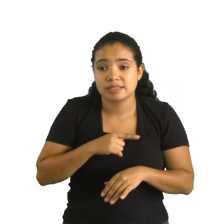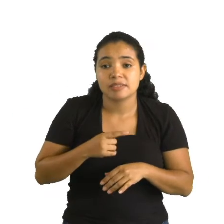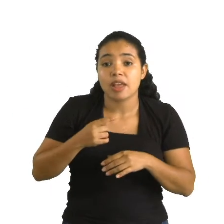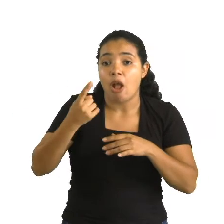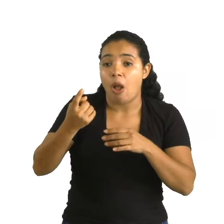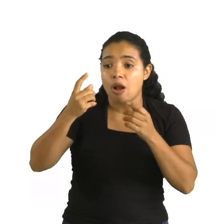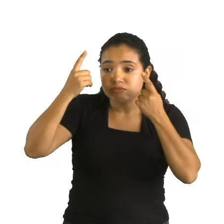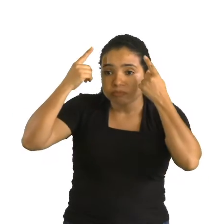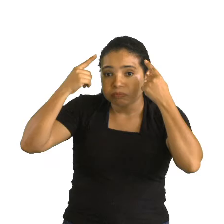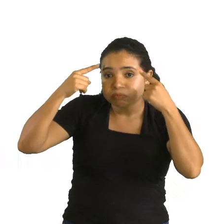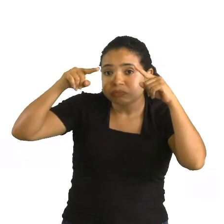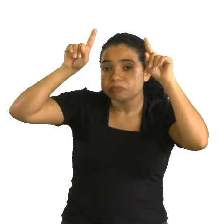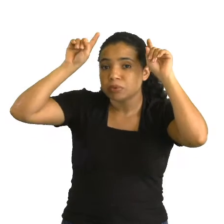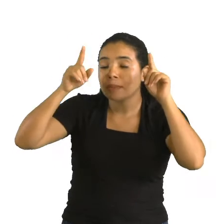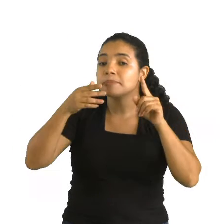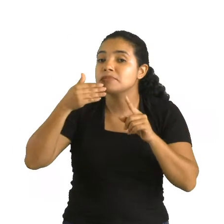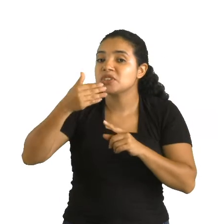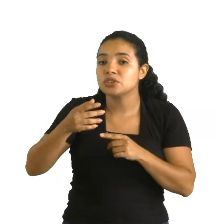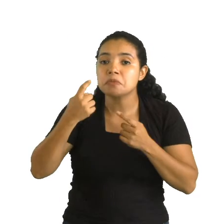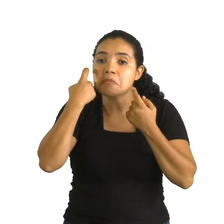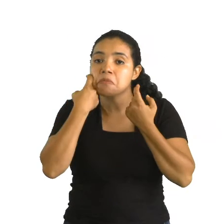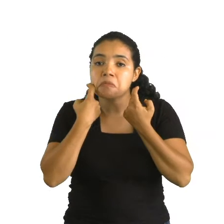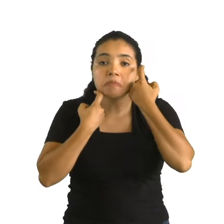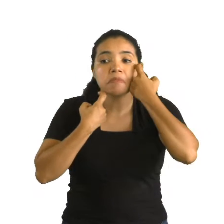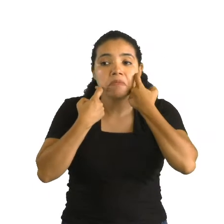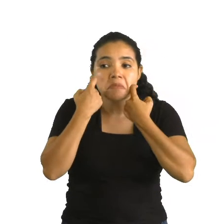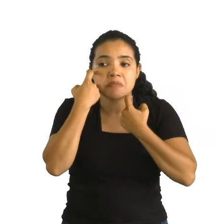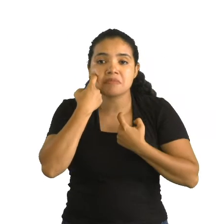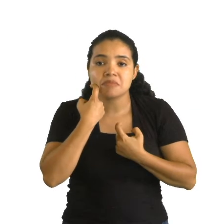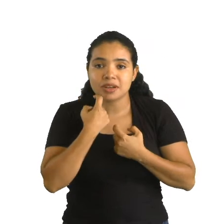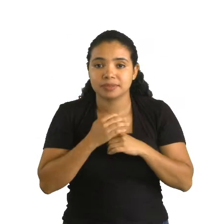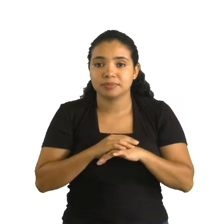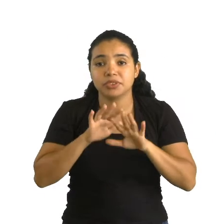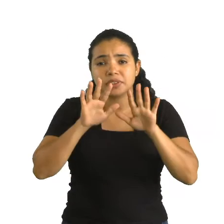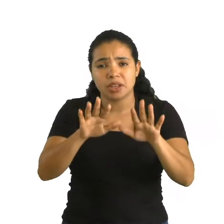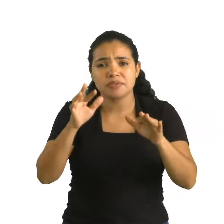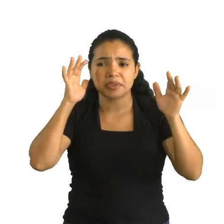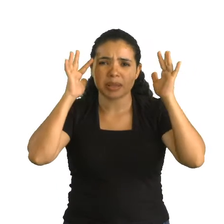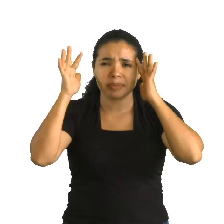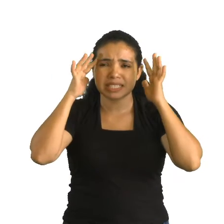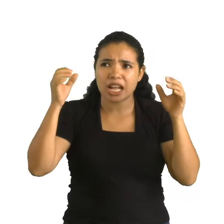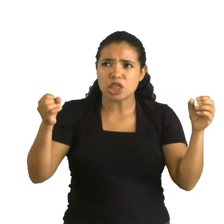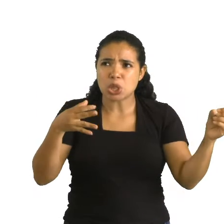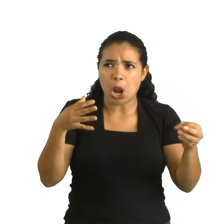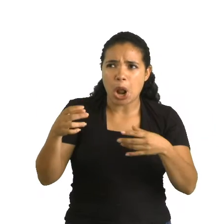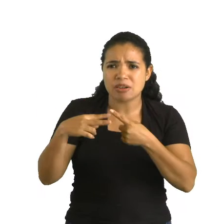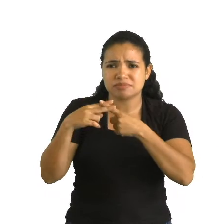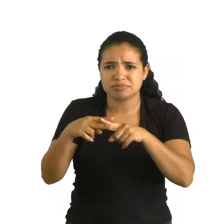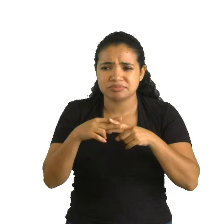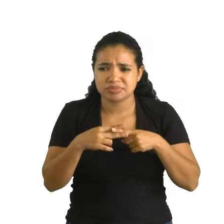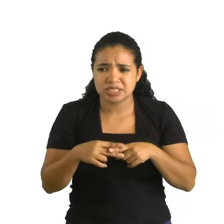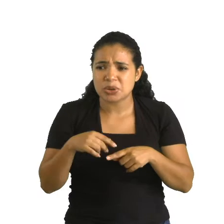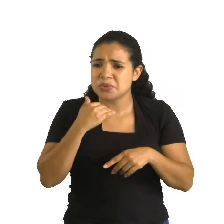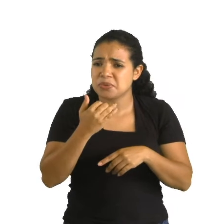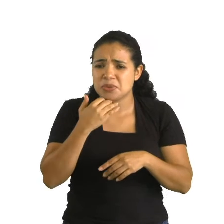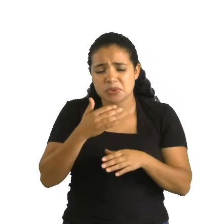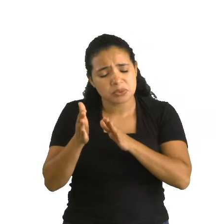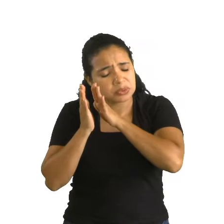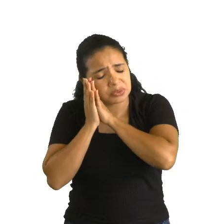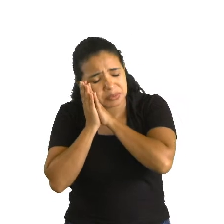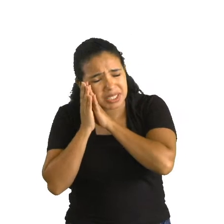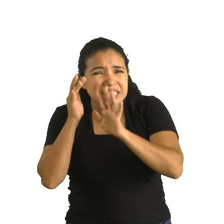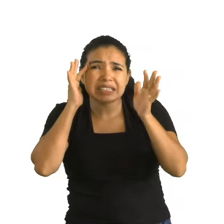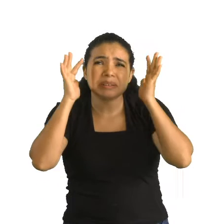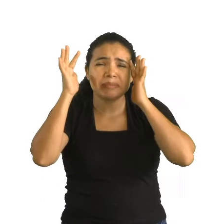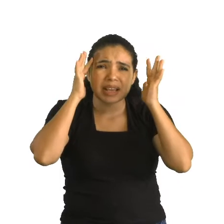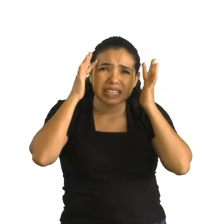mata. Se continuar assim, só de pensar nas novas encomendas, não consigo nem dormir. Imagine